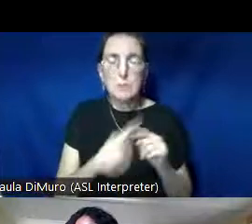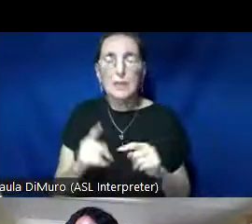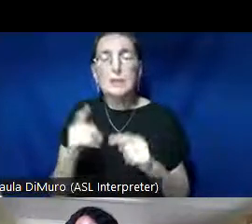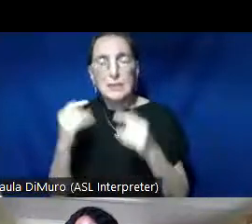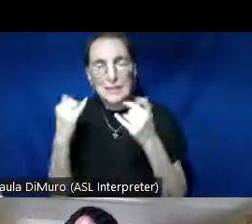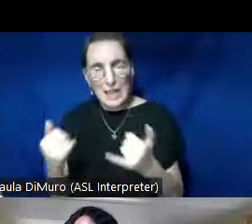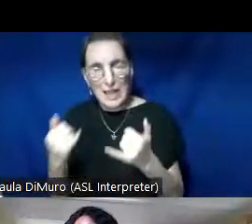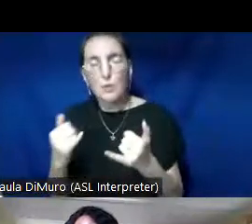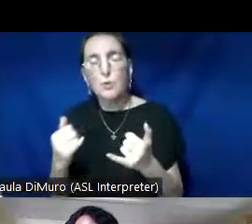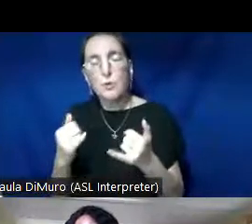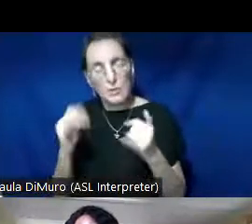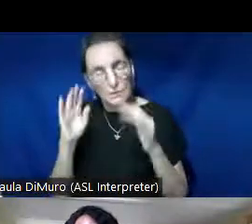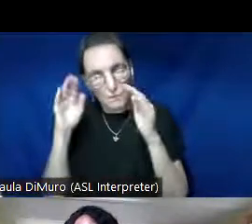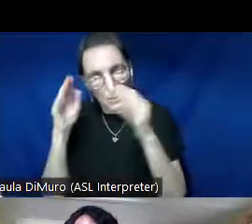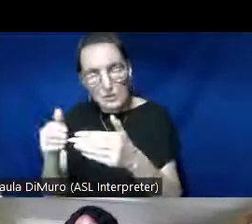rastreado